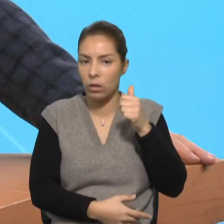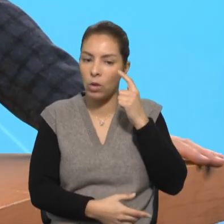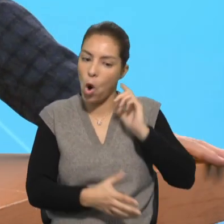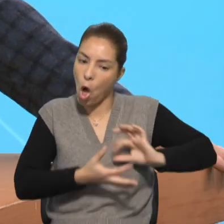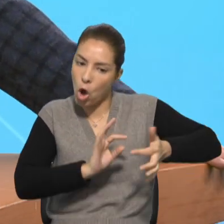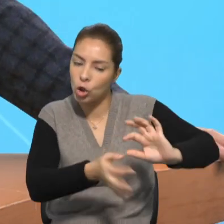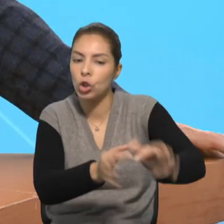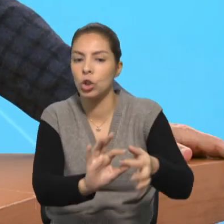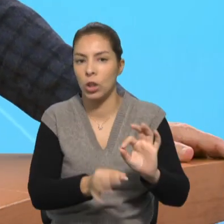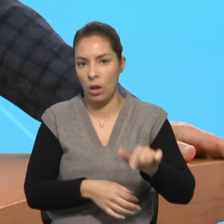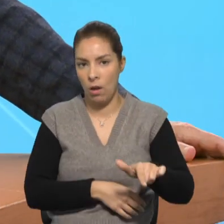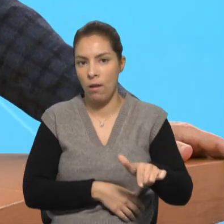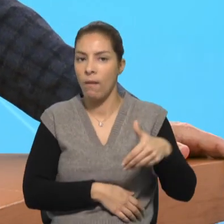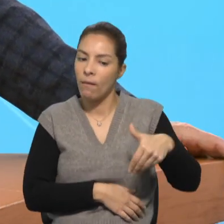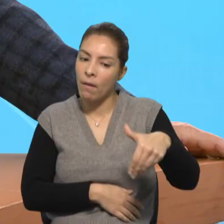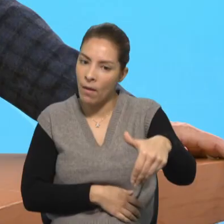a